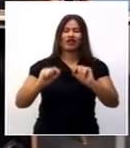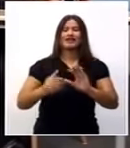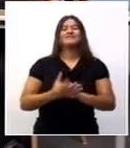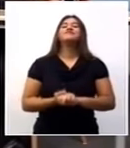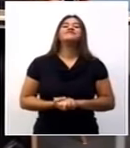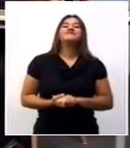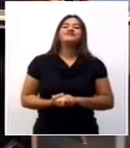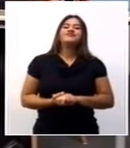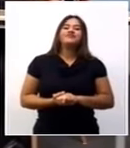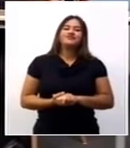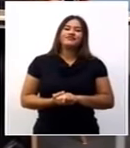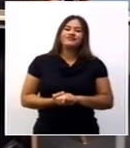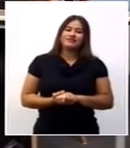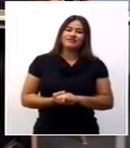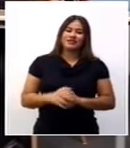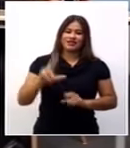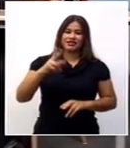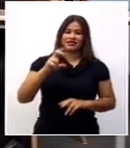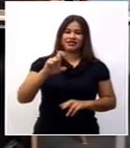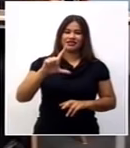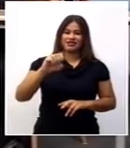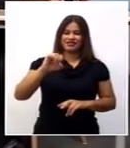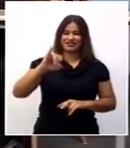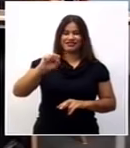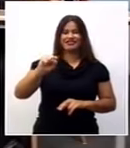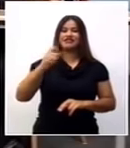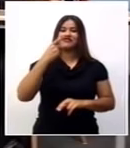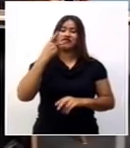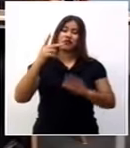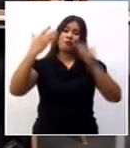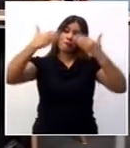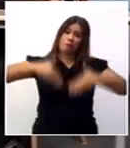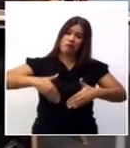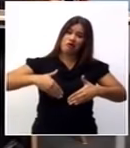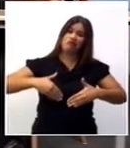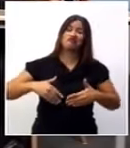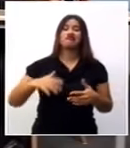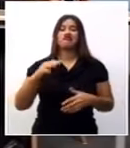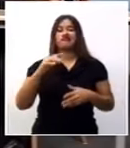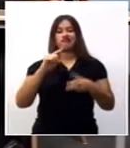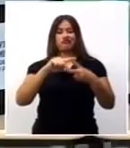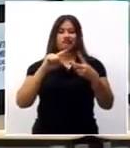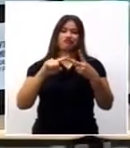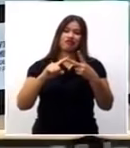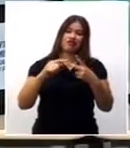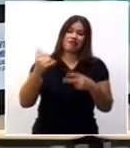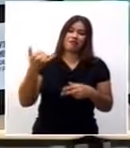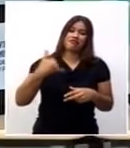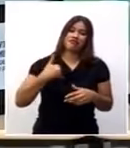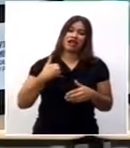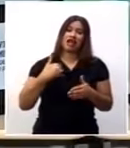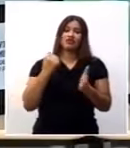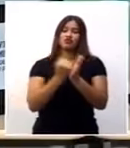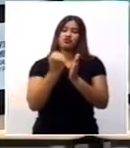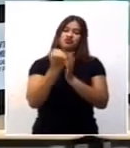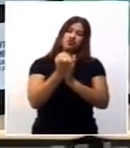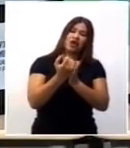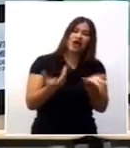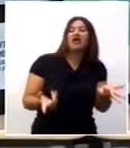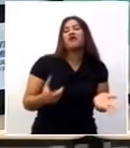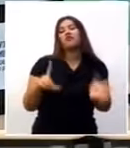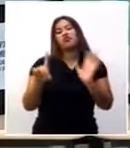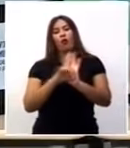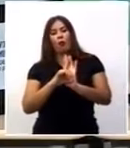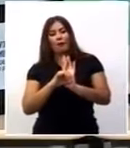atividade. A Heloísa disse que é uma prova, o Fábio e o Vitor Hugo disseram que é um certificado, a Milena disse que é um documento,